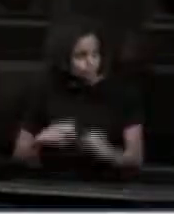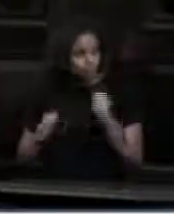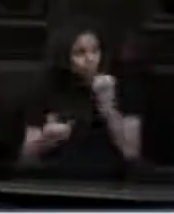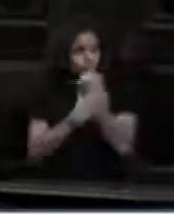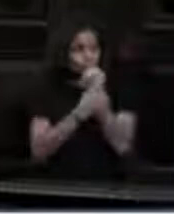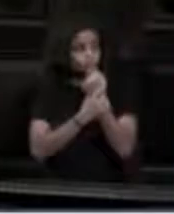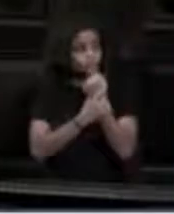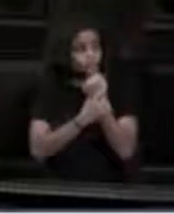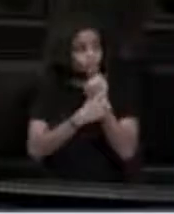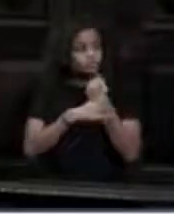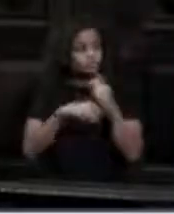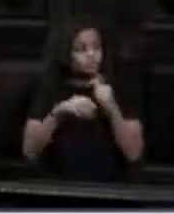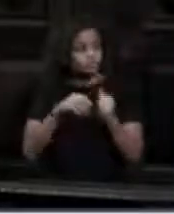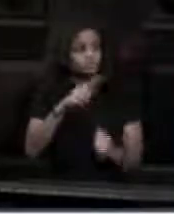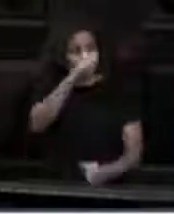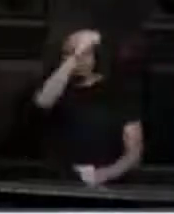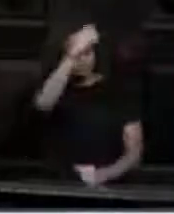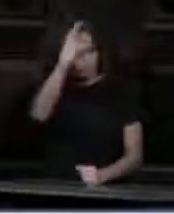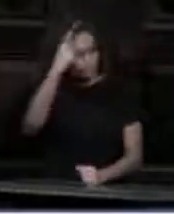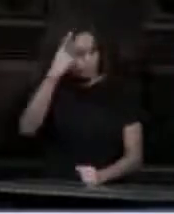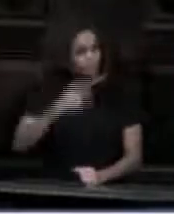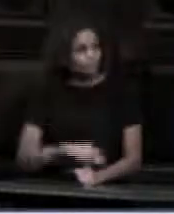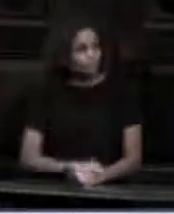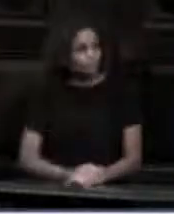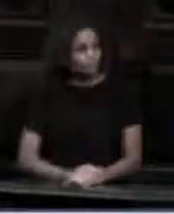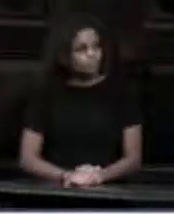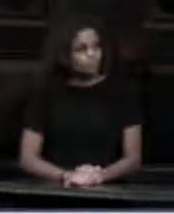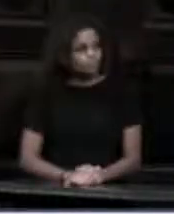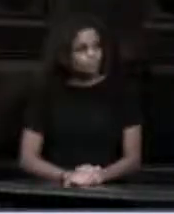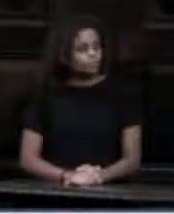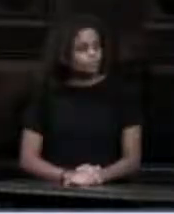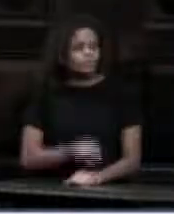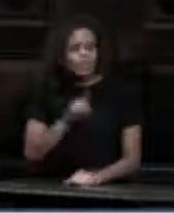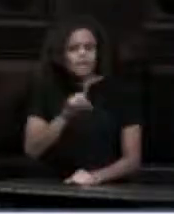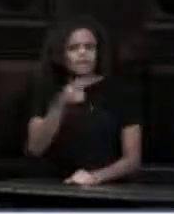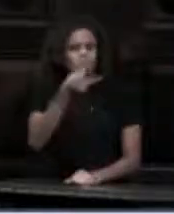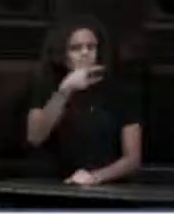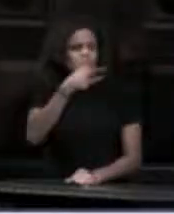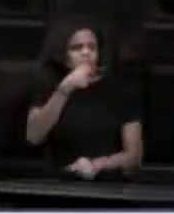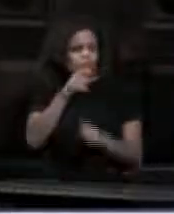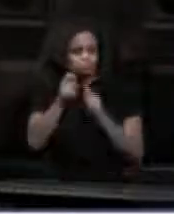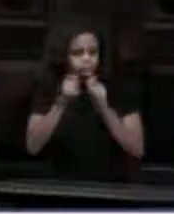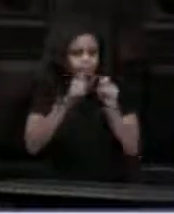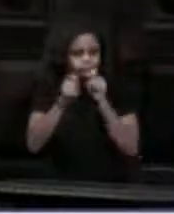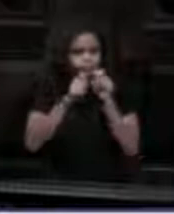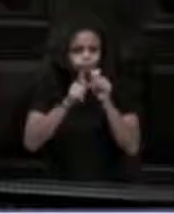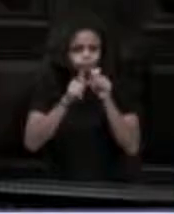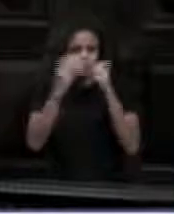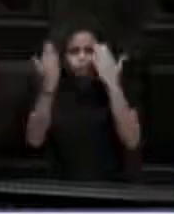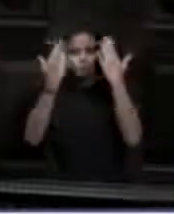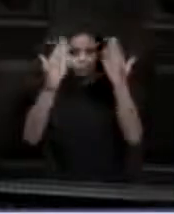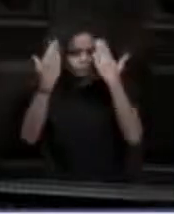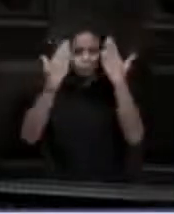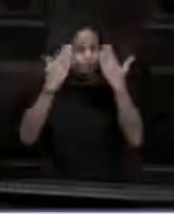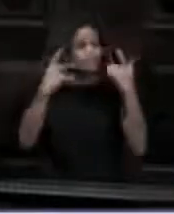de consumo de medicamentos controlados para transtornos psiquiátricos.